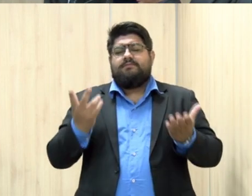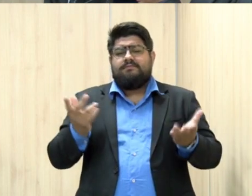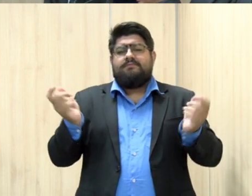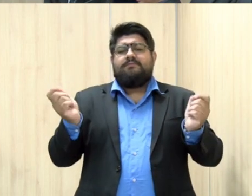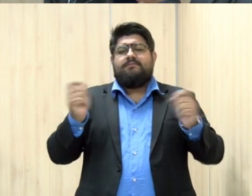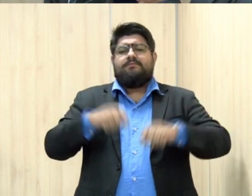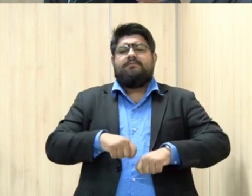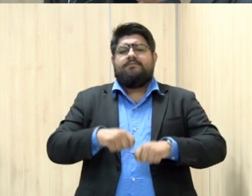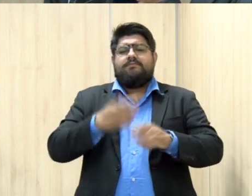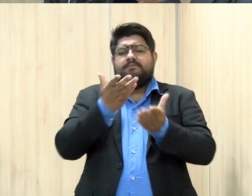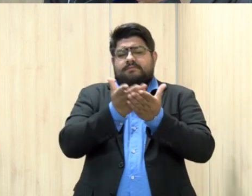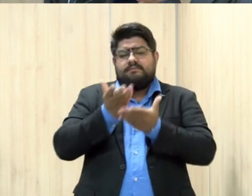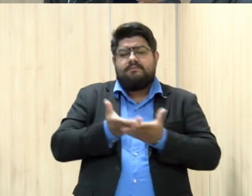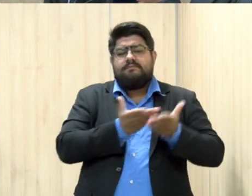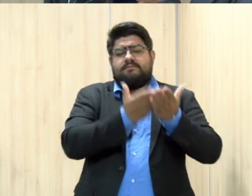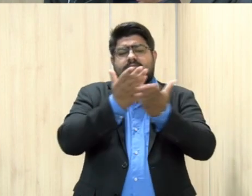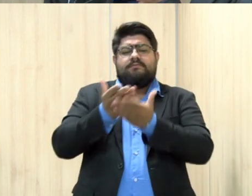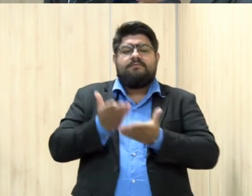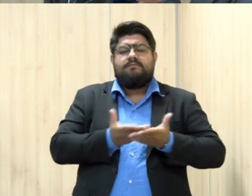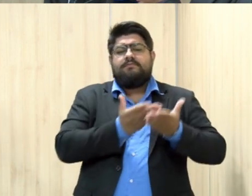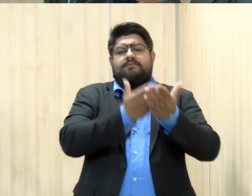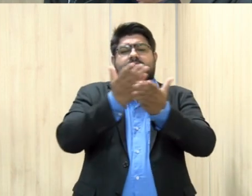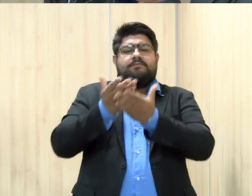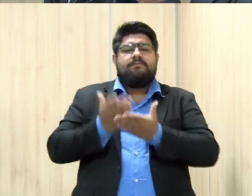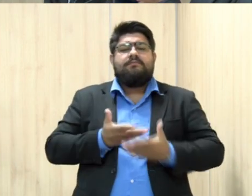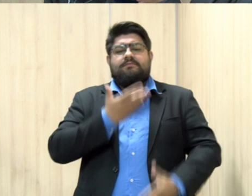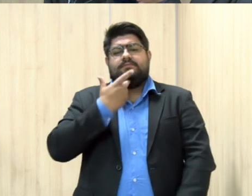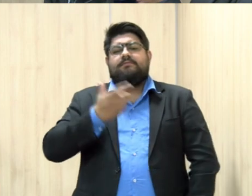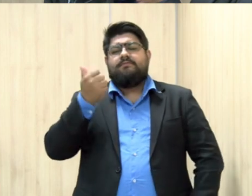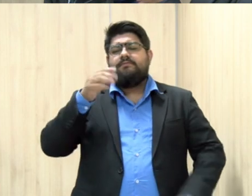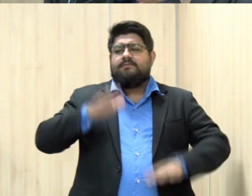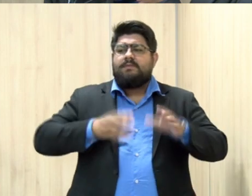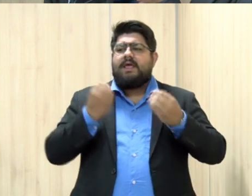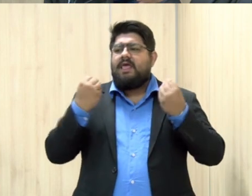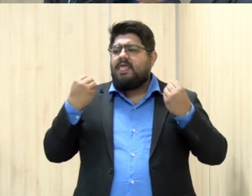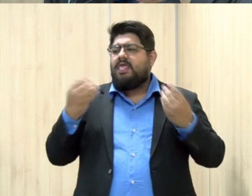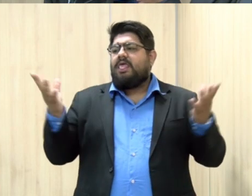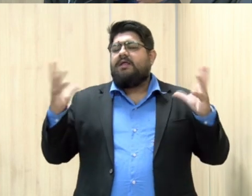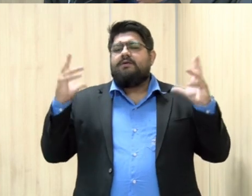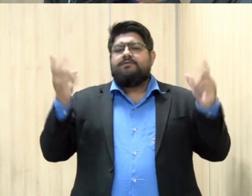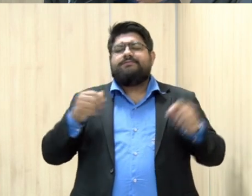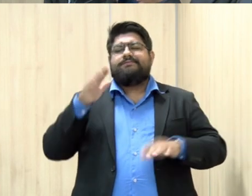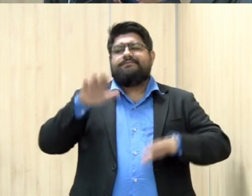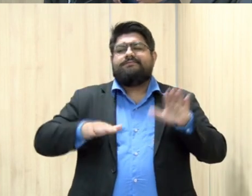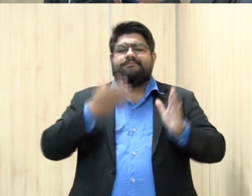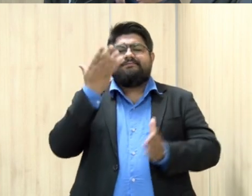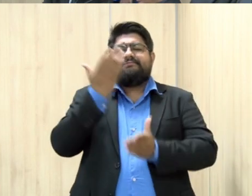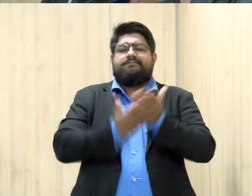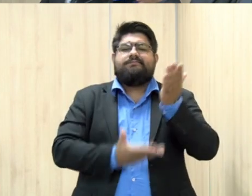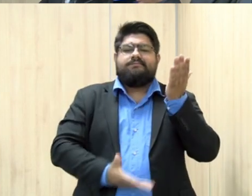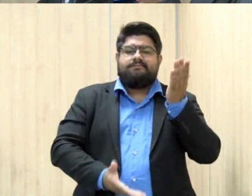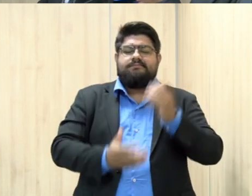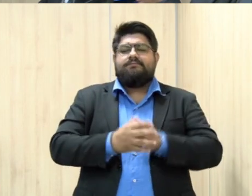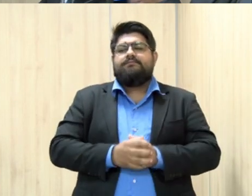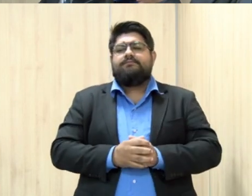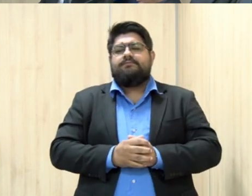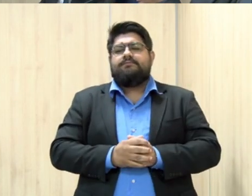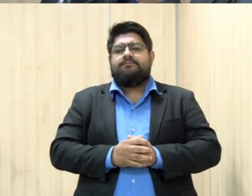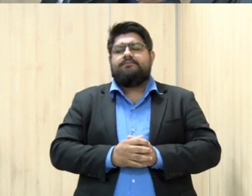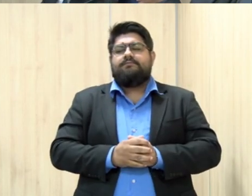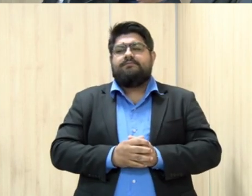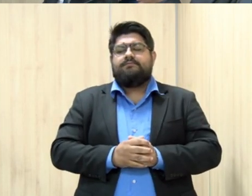de fazer um estudo melhor porque às vezes nós queremos atender tudo e perdemos E acabamos entendendo nada